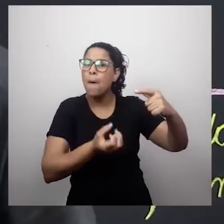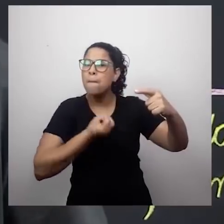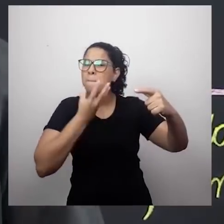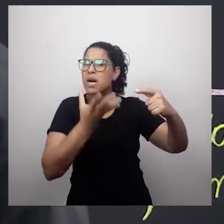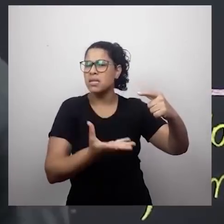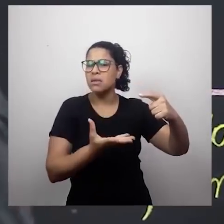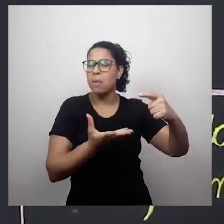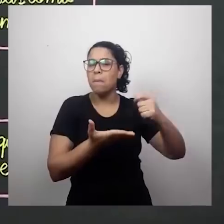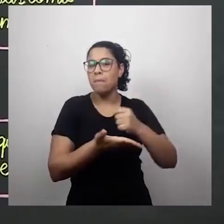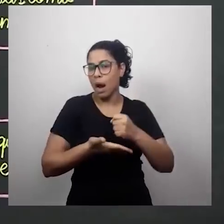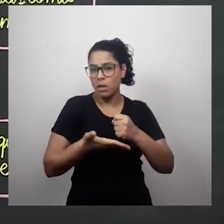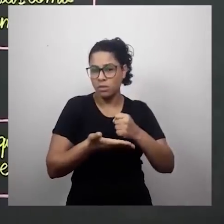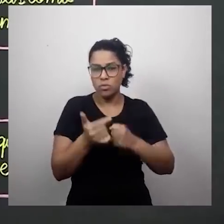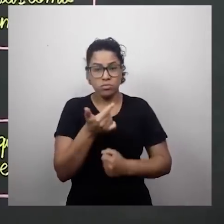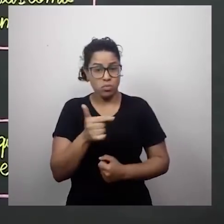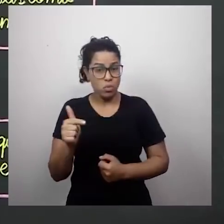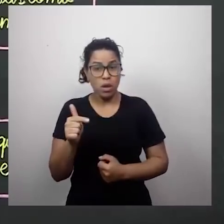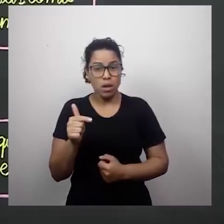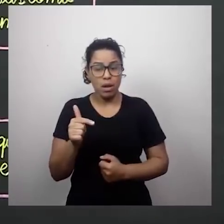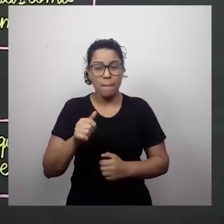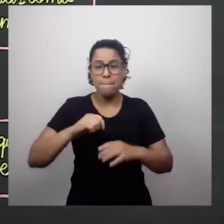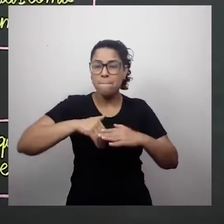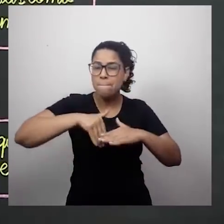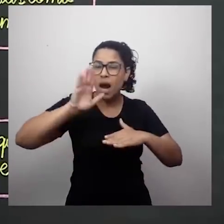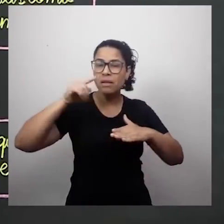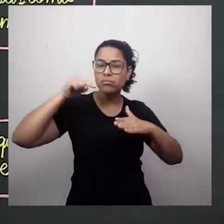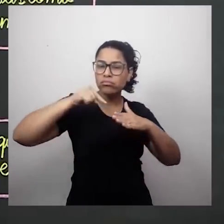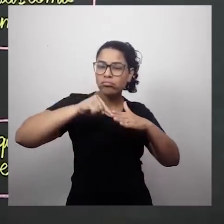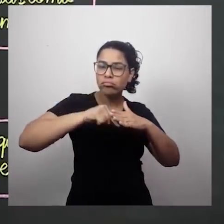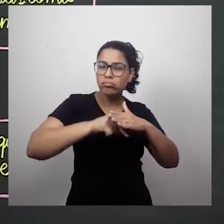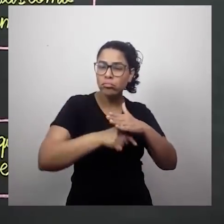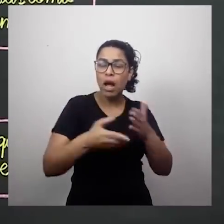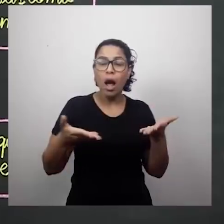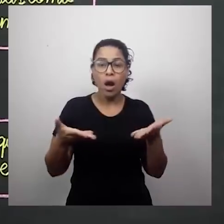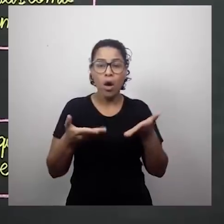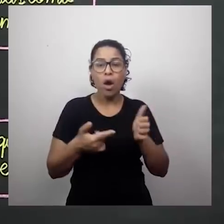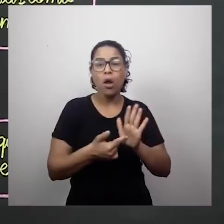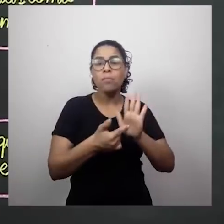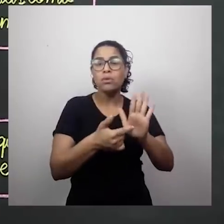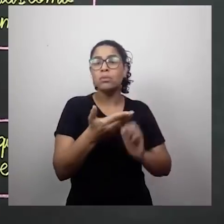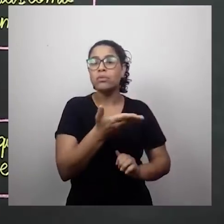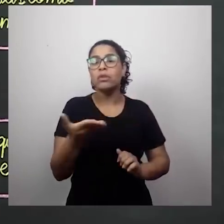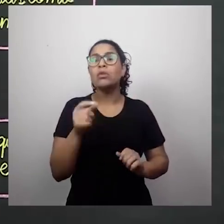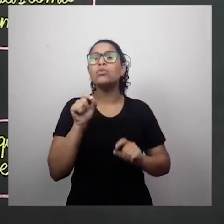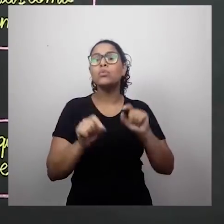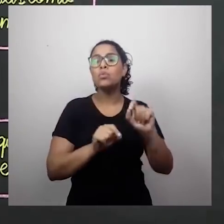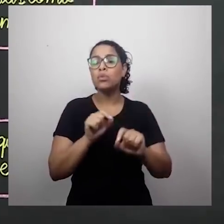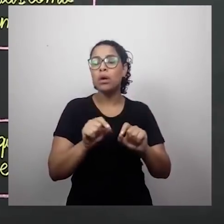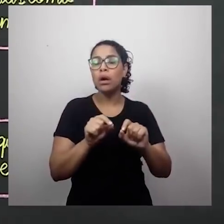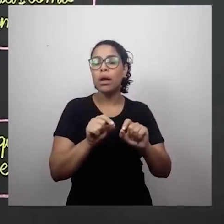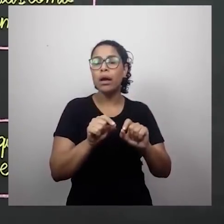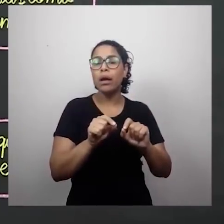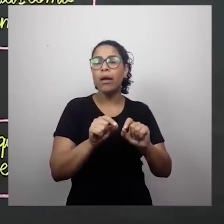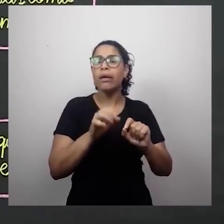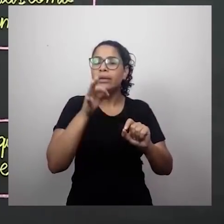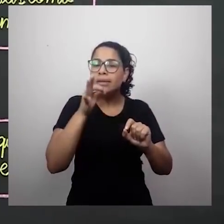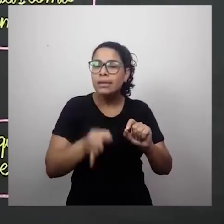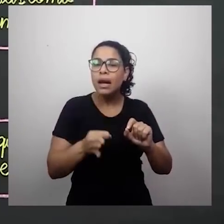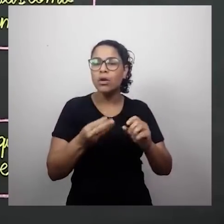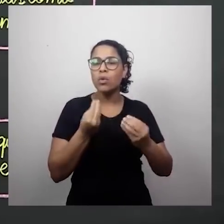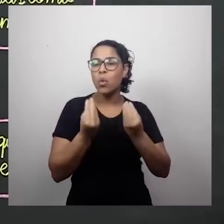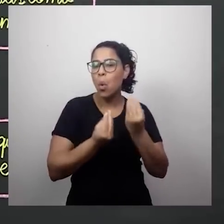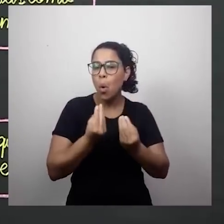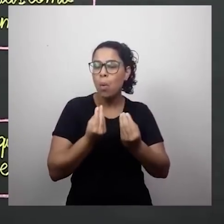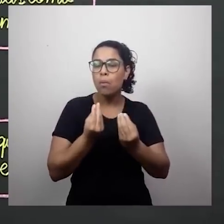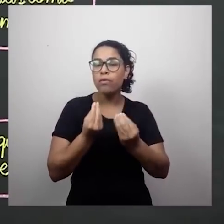notícia básica. Então já posso começar a mostrar para você a estrutura de uma reportagem, esse gênero textual que você vai encontrar no jornal,